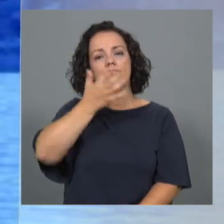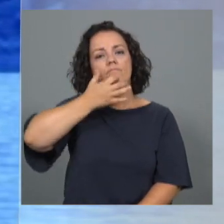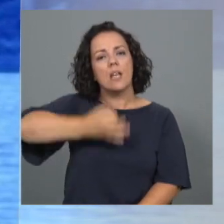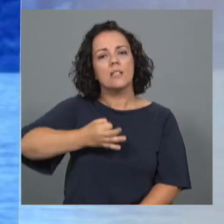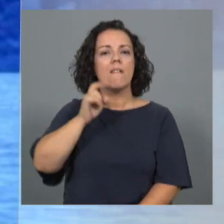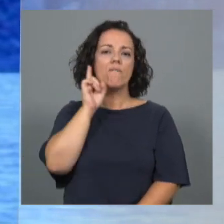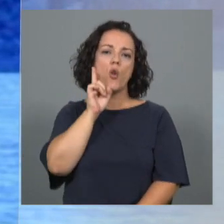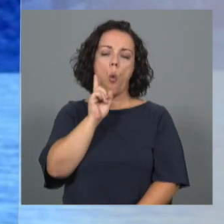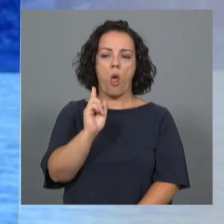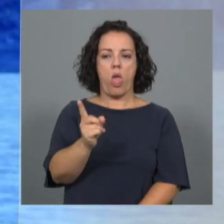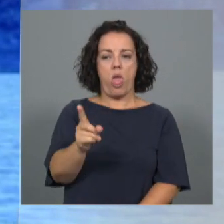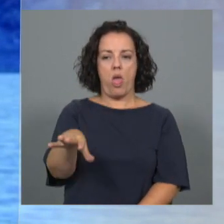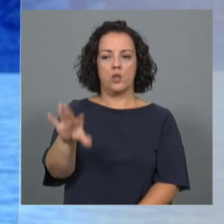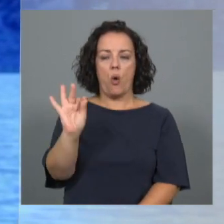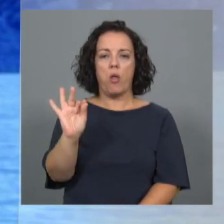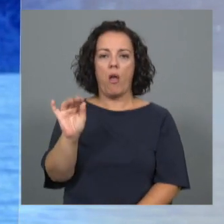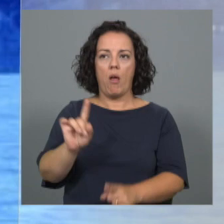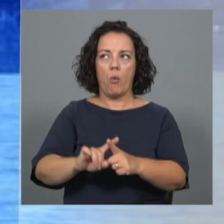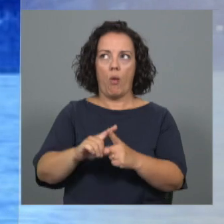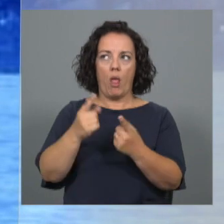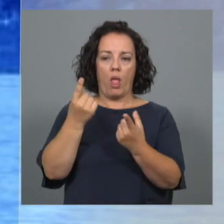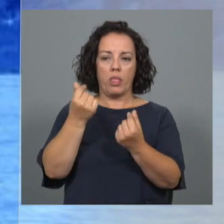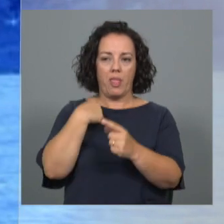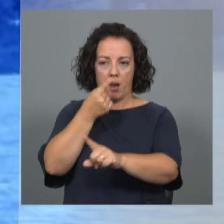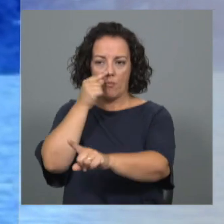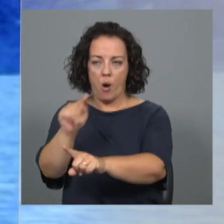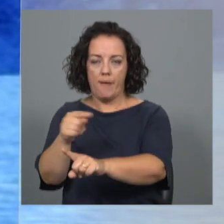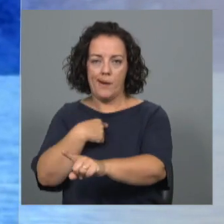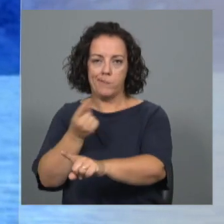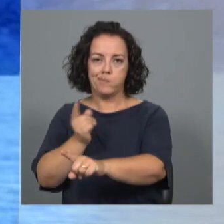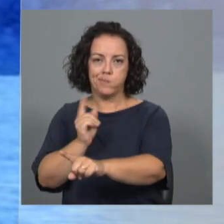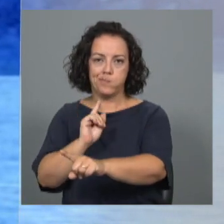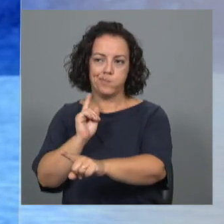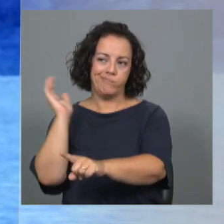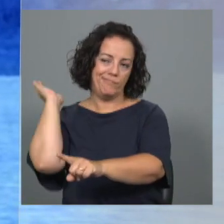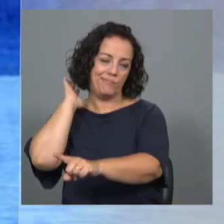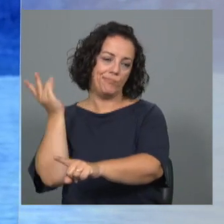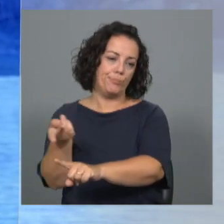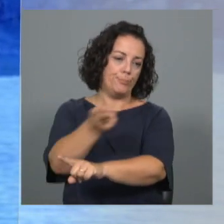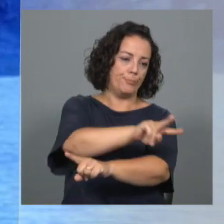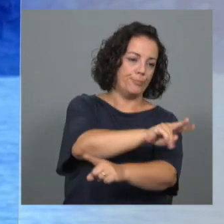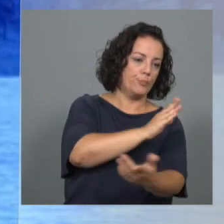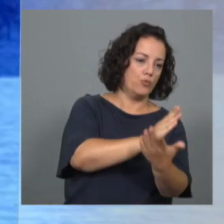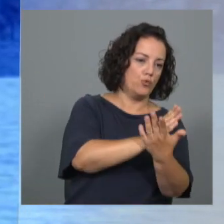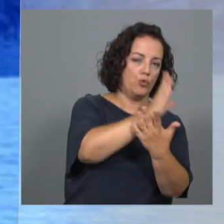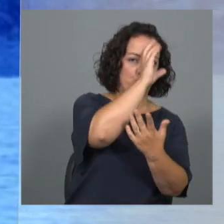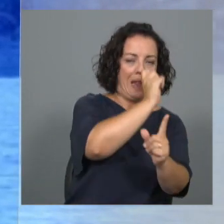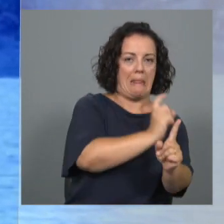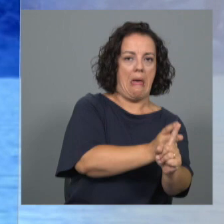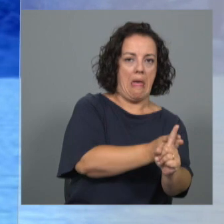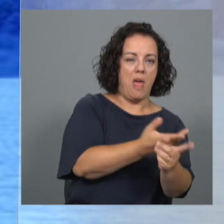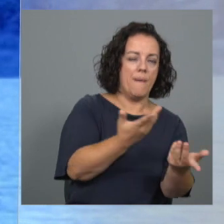escolher livremente sem estarem coagidos por esta questão financeira tão com esta dificuldade.